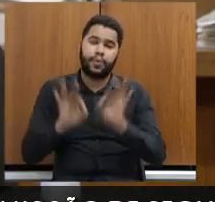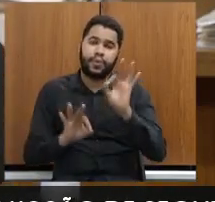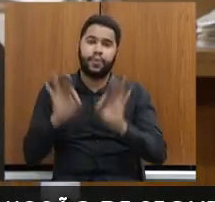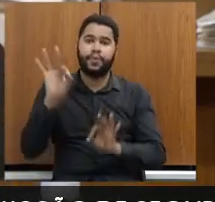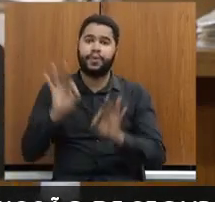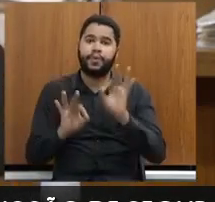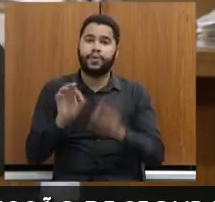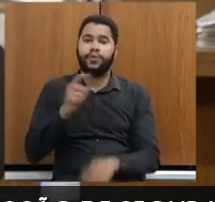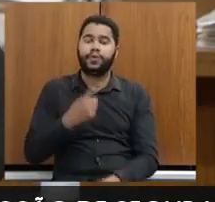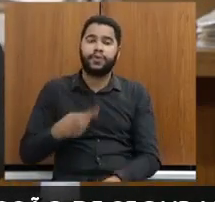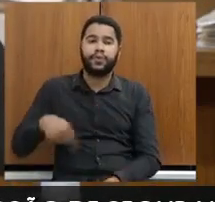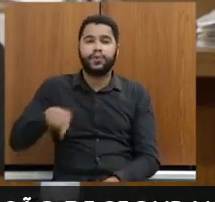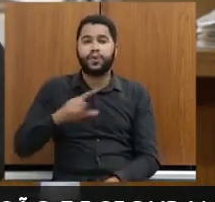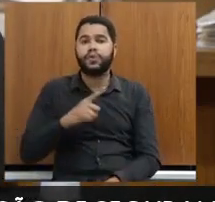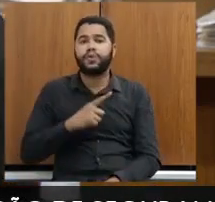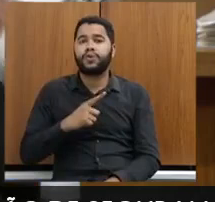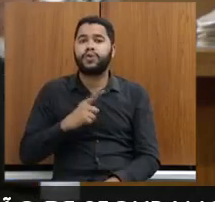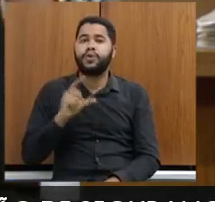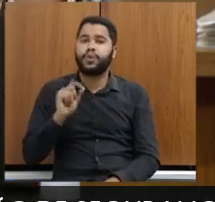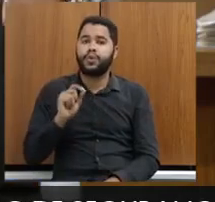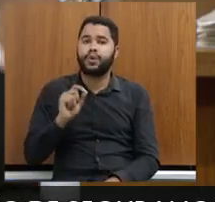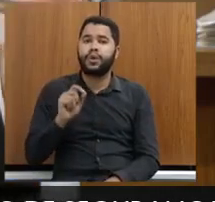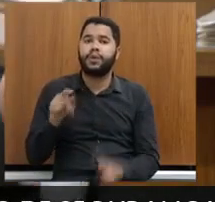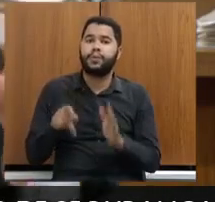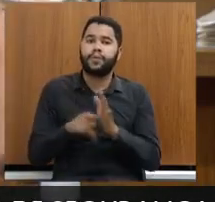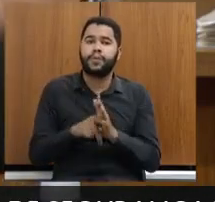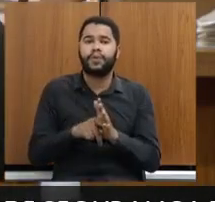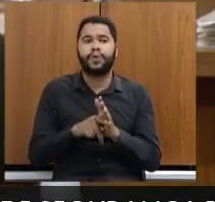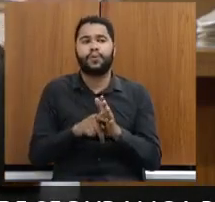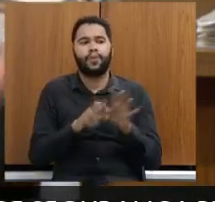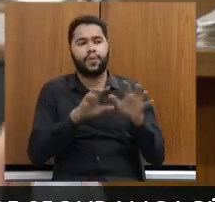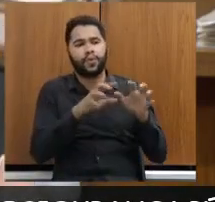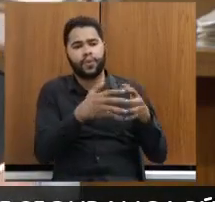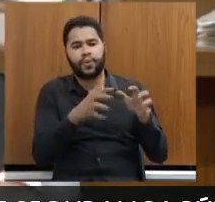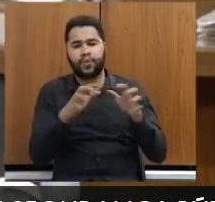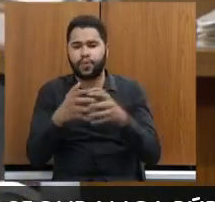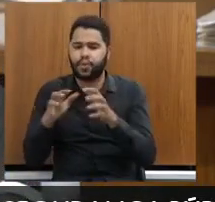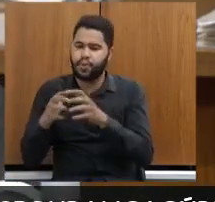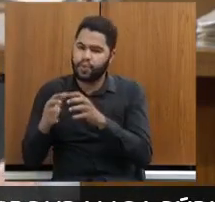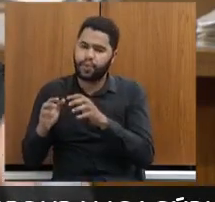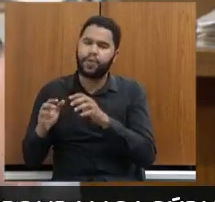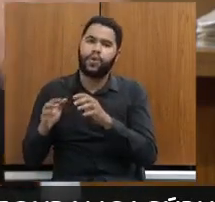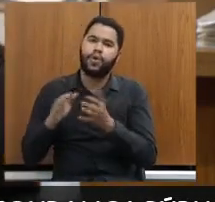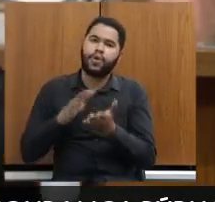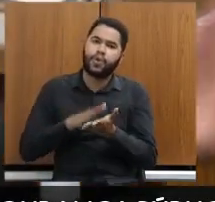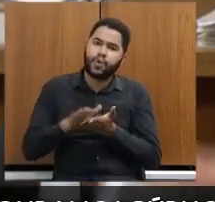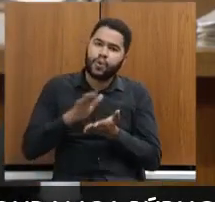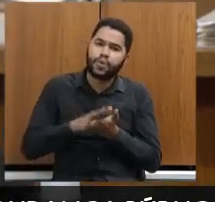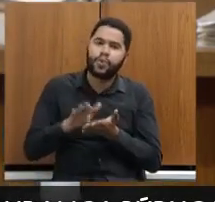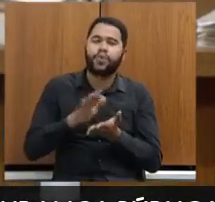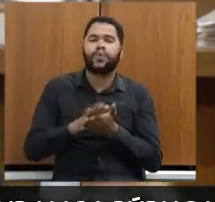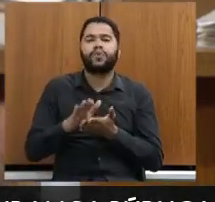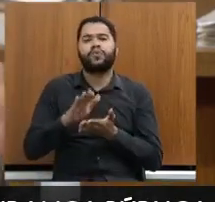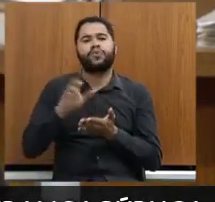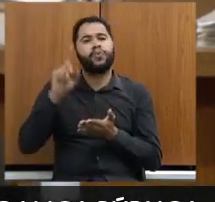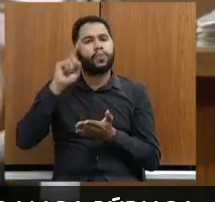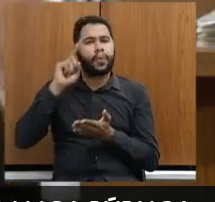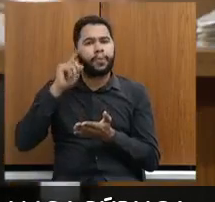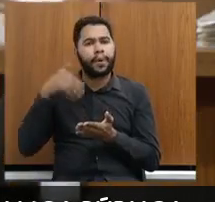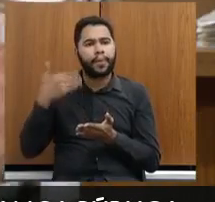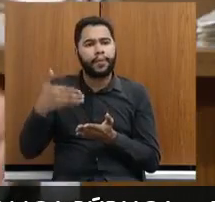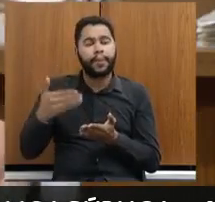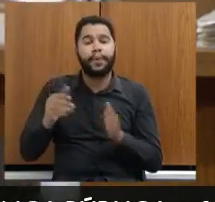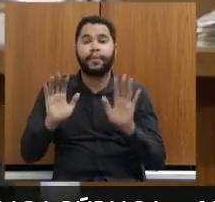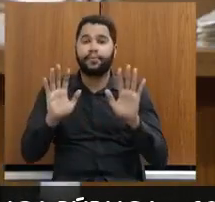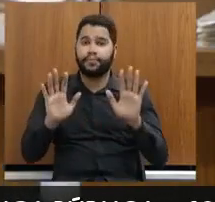né isso nós vamos ter que viabilizar deslocamento de equipes vai implicar em custos onde a fazer sete Que tal